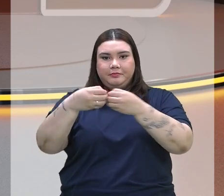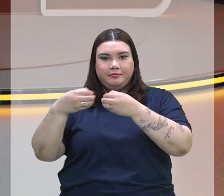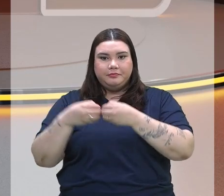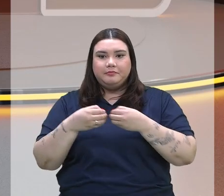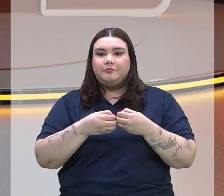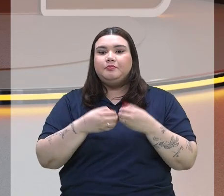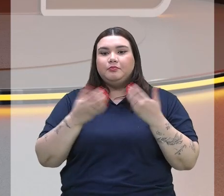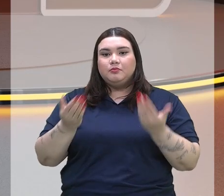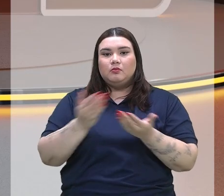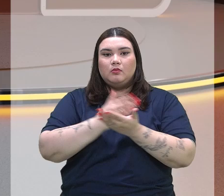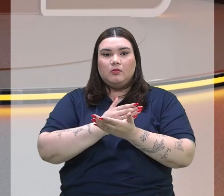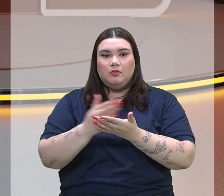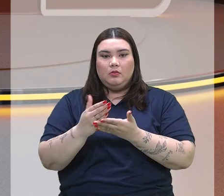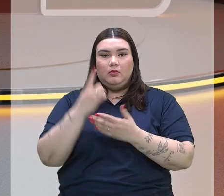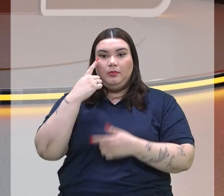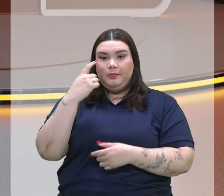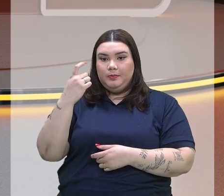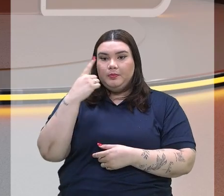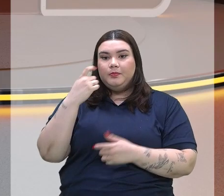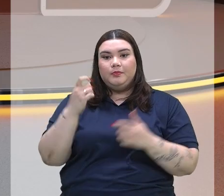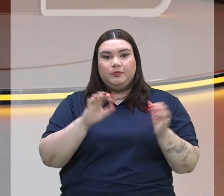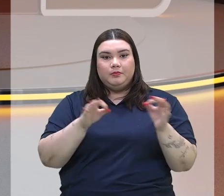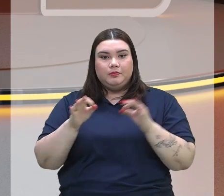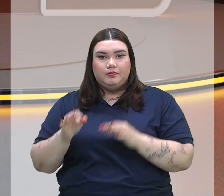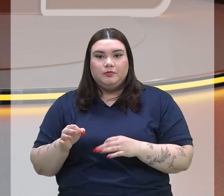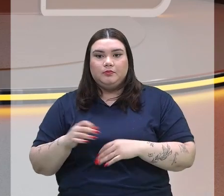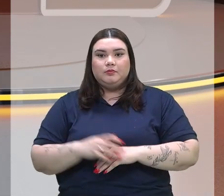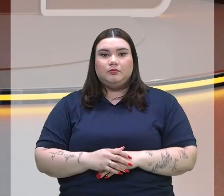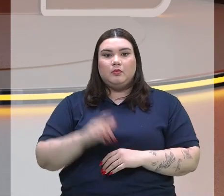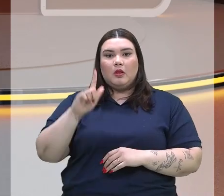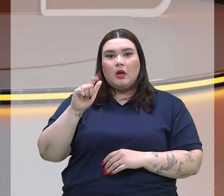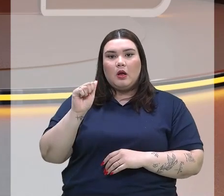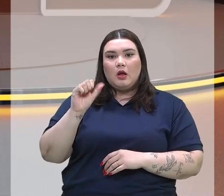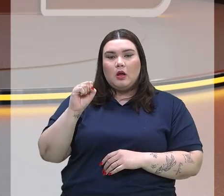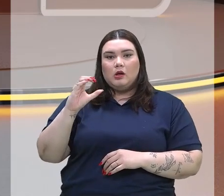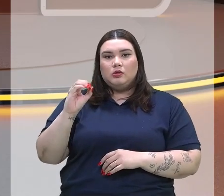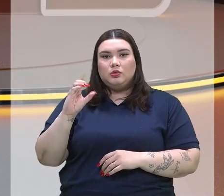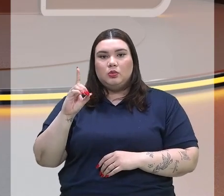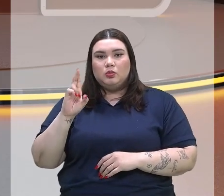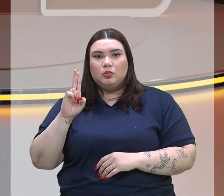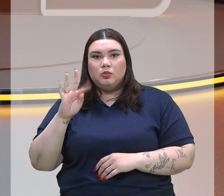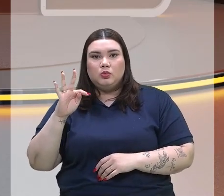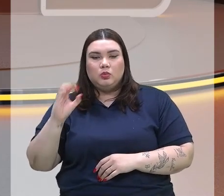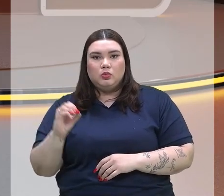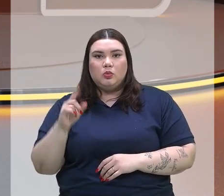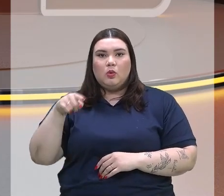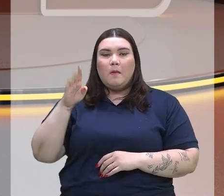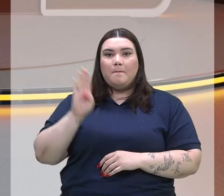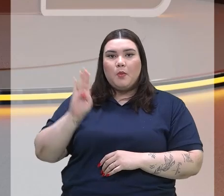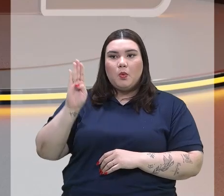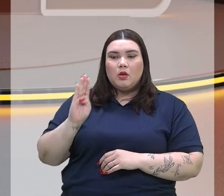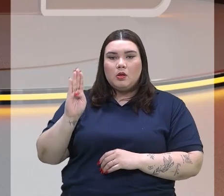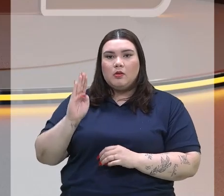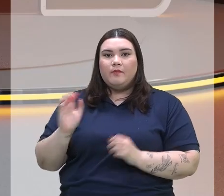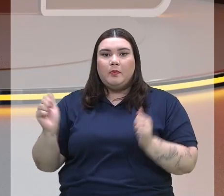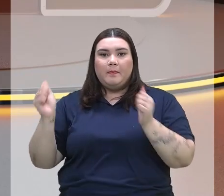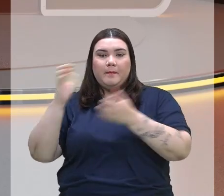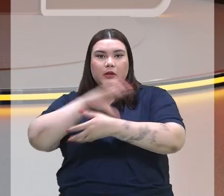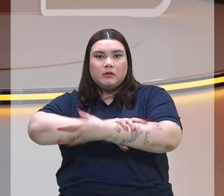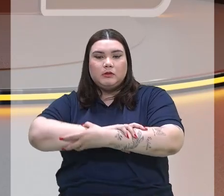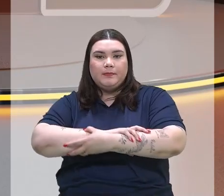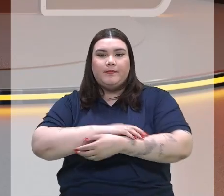começa também a ter esse interesse, né? Gasoduto ali com a Bolívia, a construção de rodovias e ferrovias também,